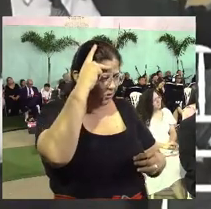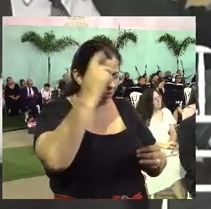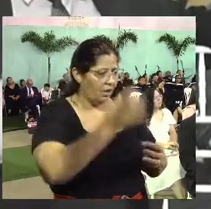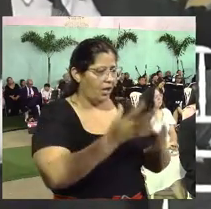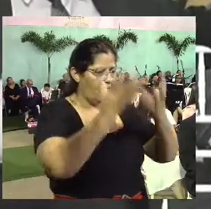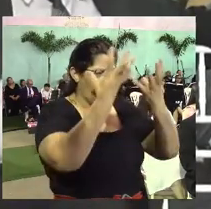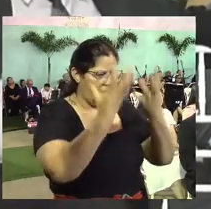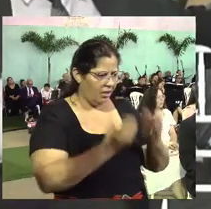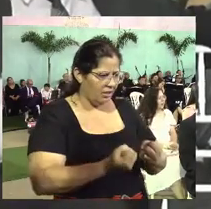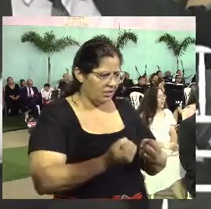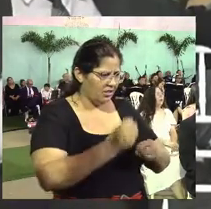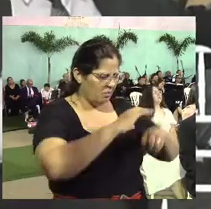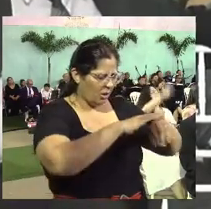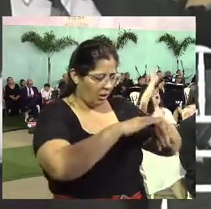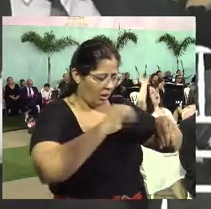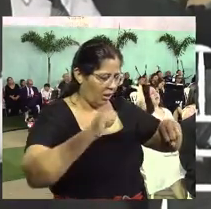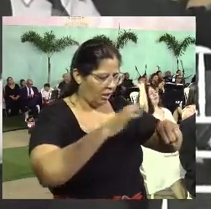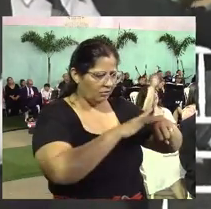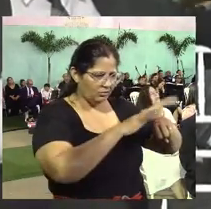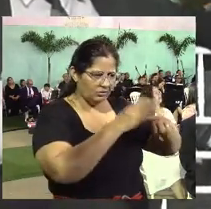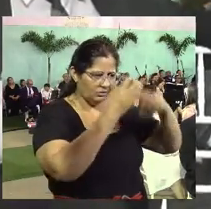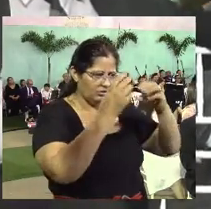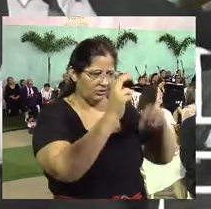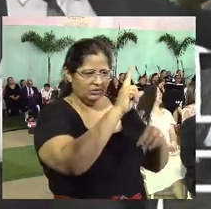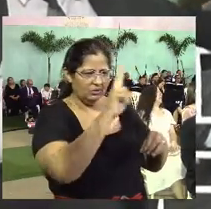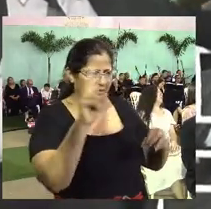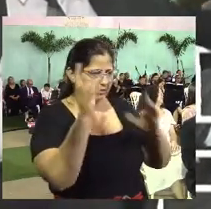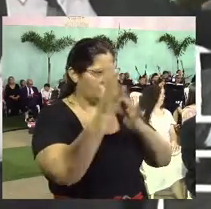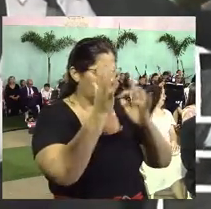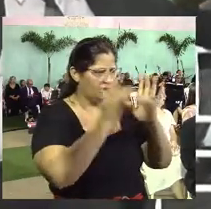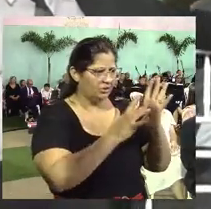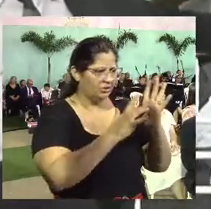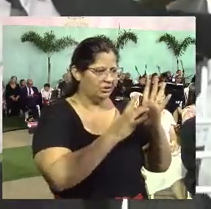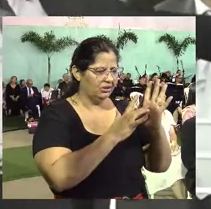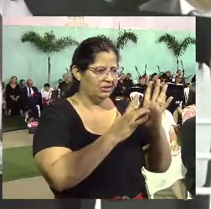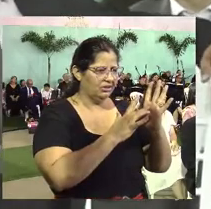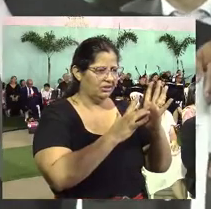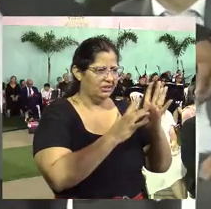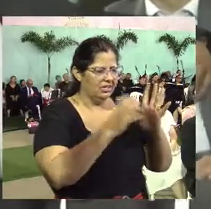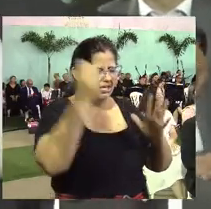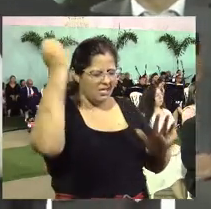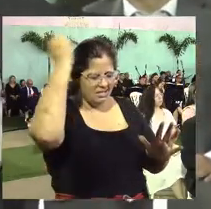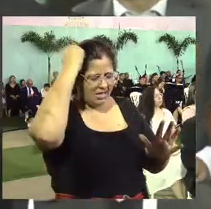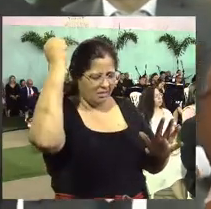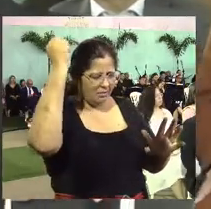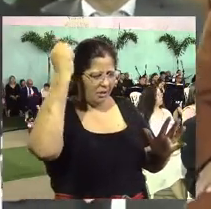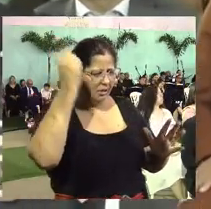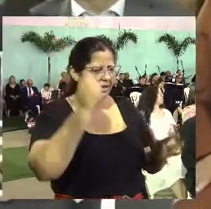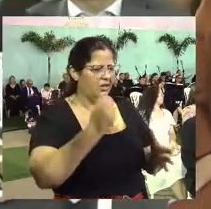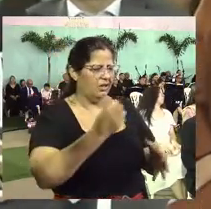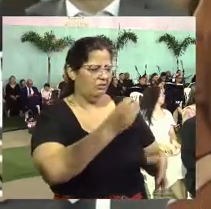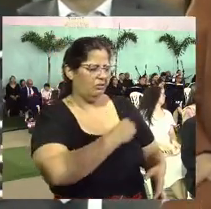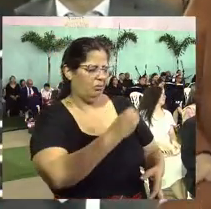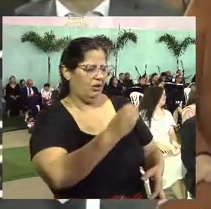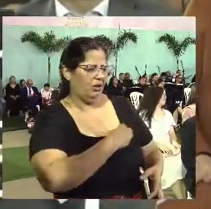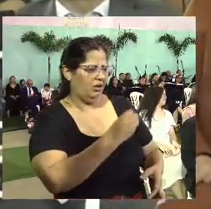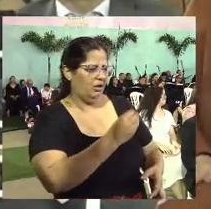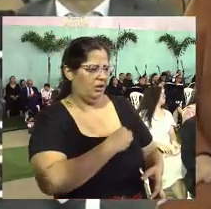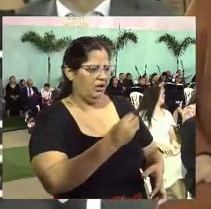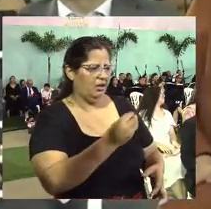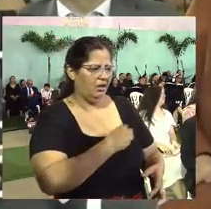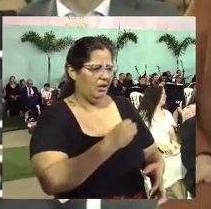em nome de Jesus se arrependo dos seus pecados agora se converta Jesus